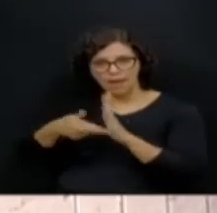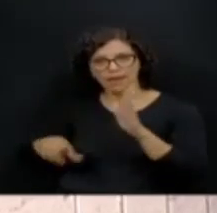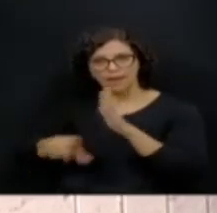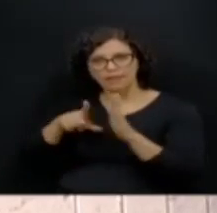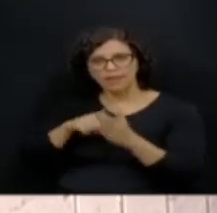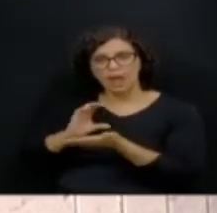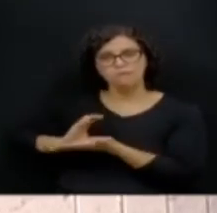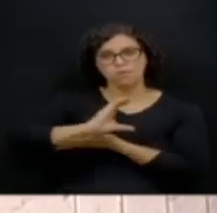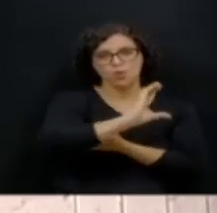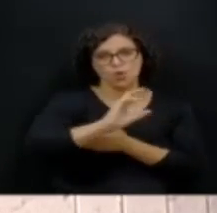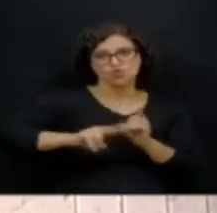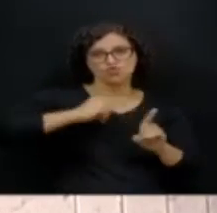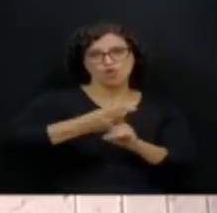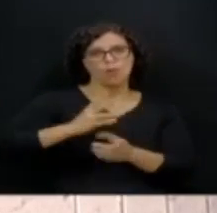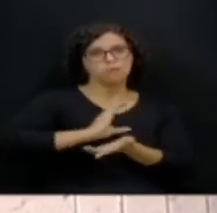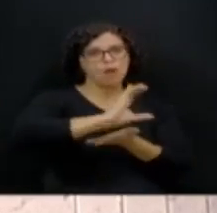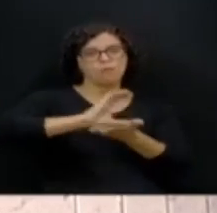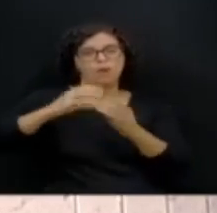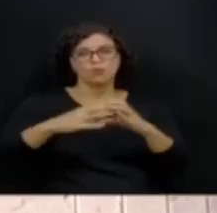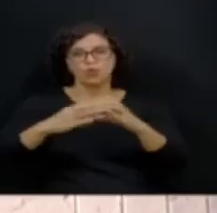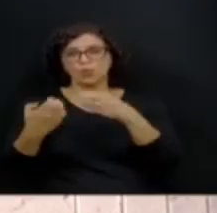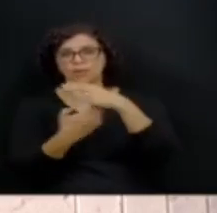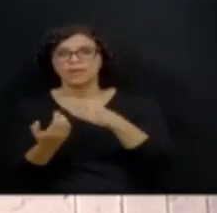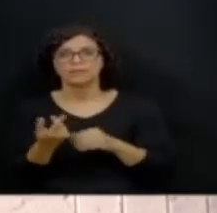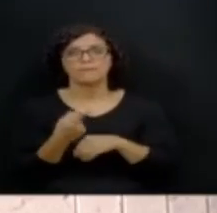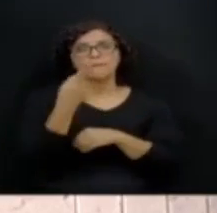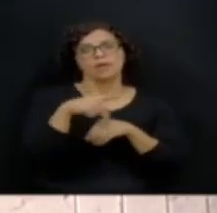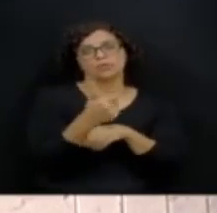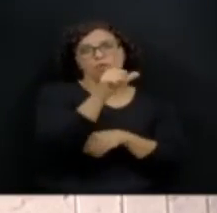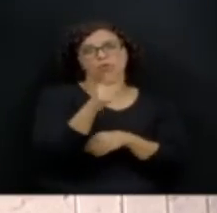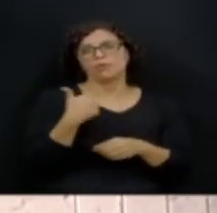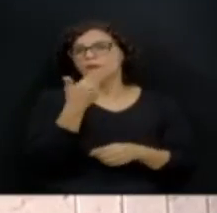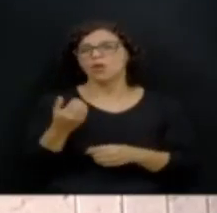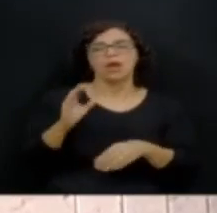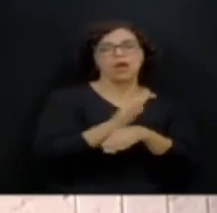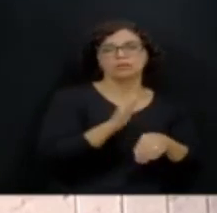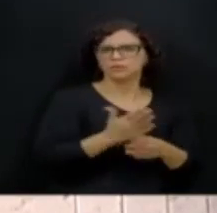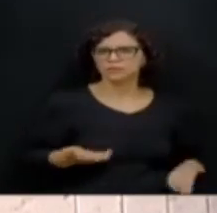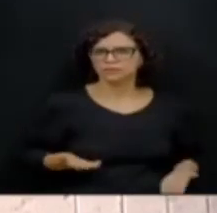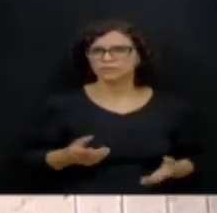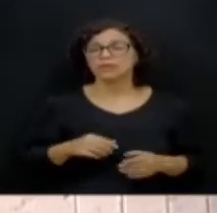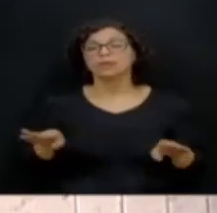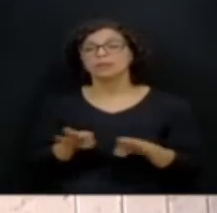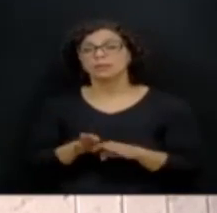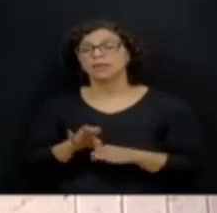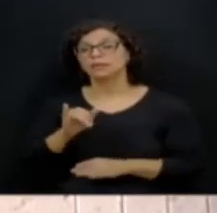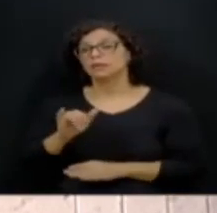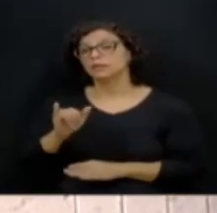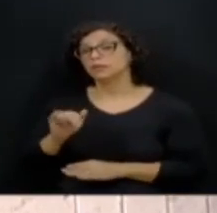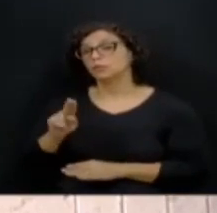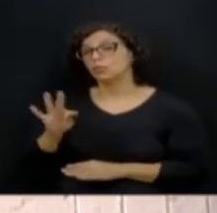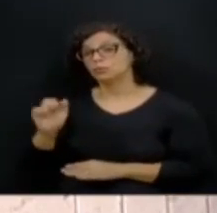pela lei, é uma decisão política que favorece estrangeiros. Quando o Fundo de Previdência de Utah, nos